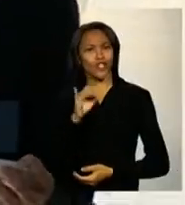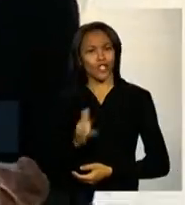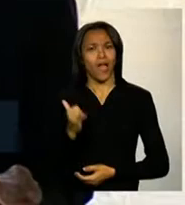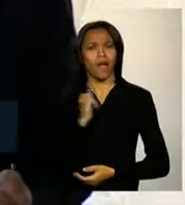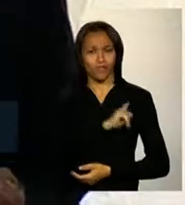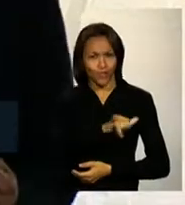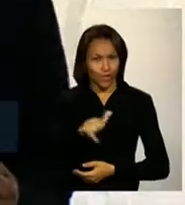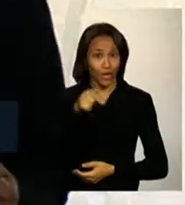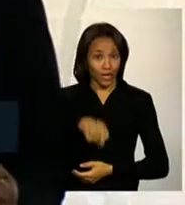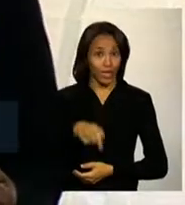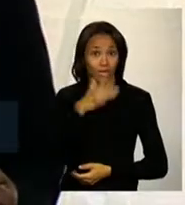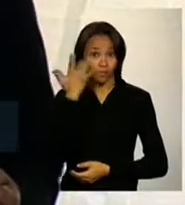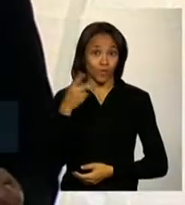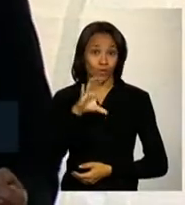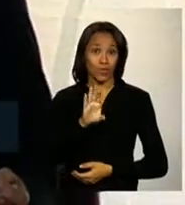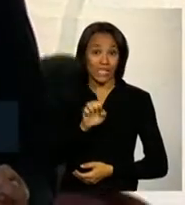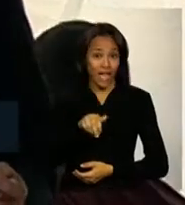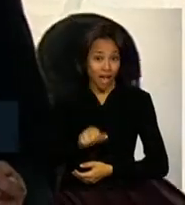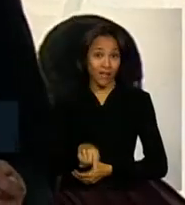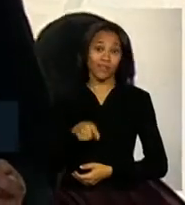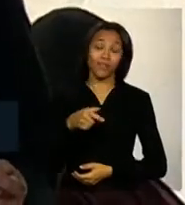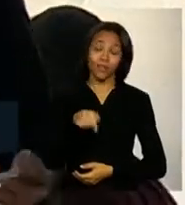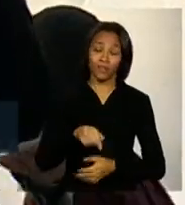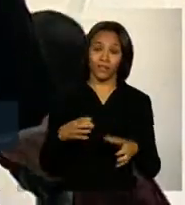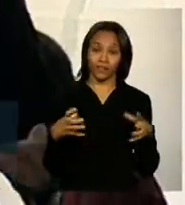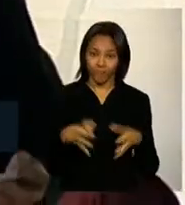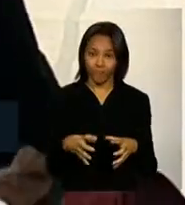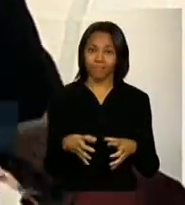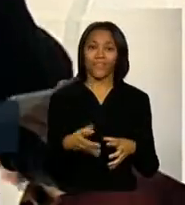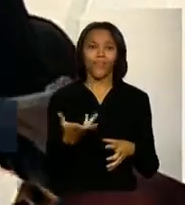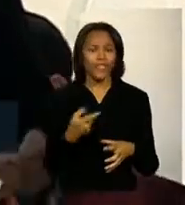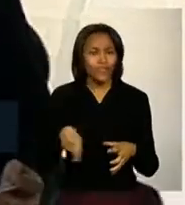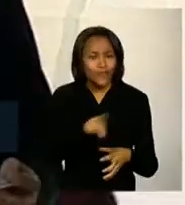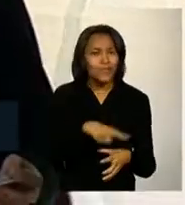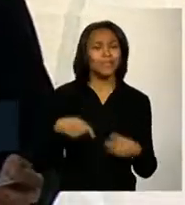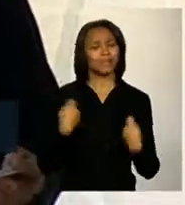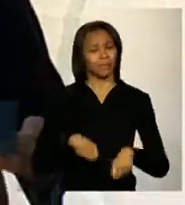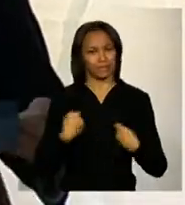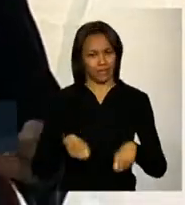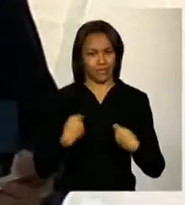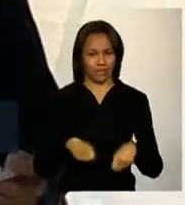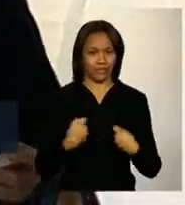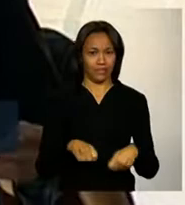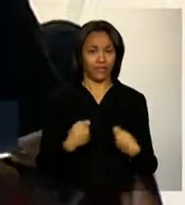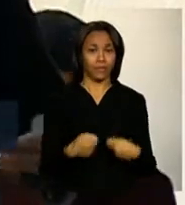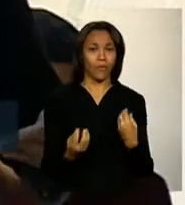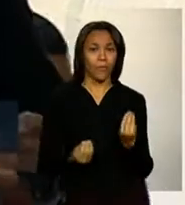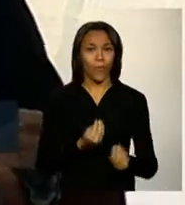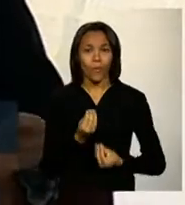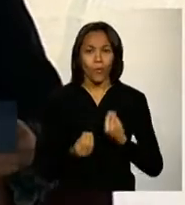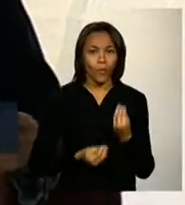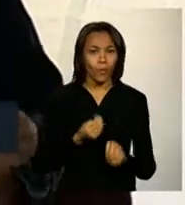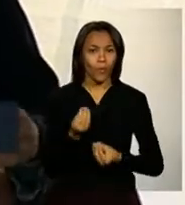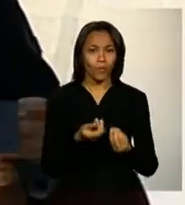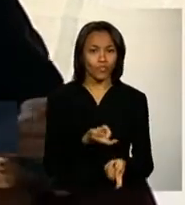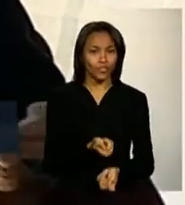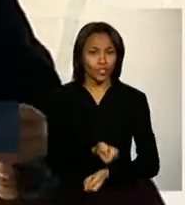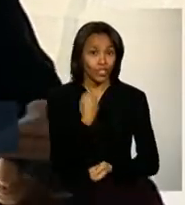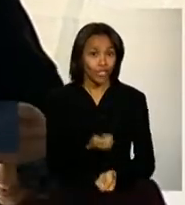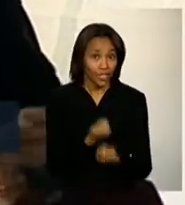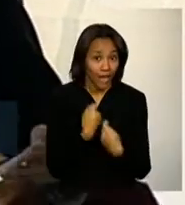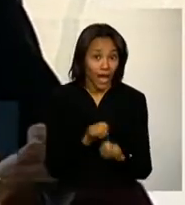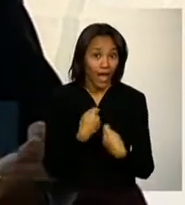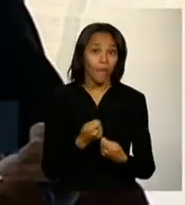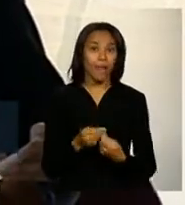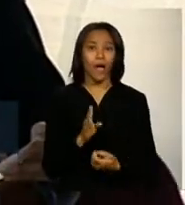aqui o pessoal do Ceasa que é desculpadeira que vocês precisam para tirar aproveitar